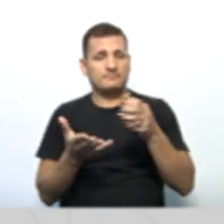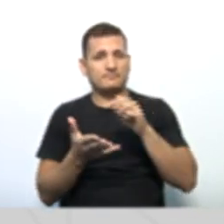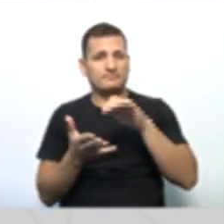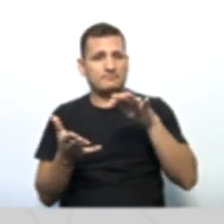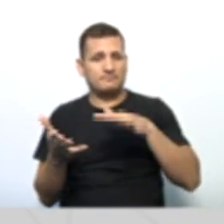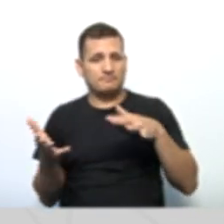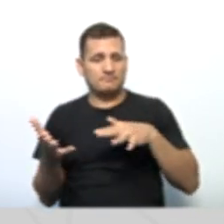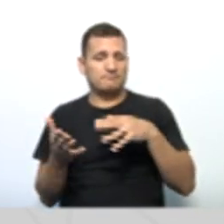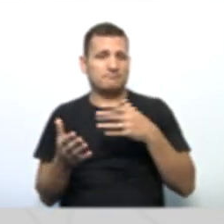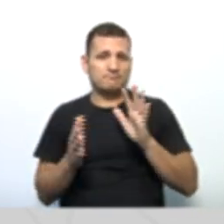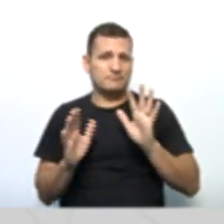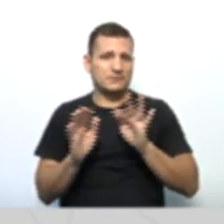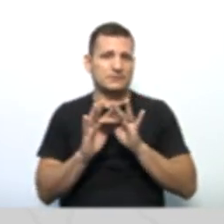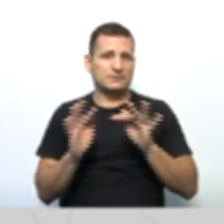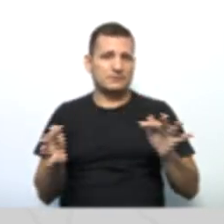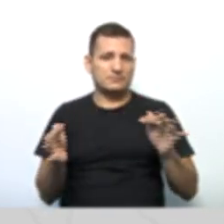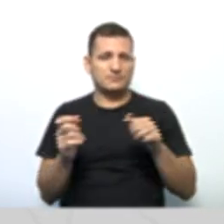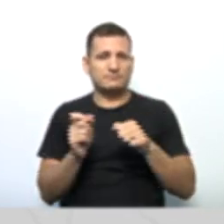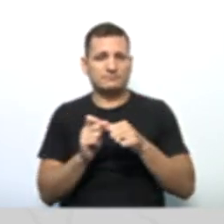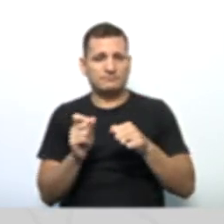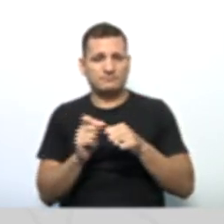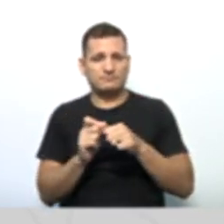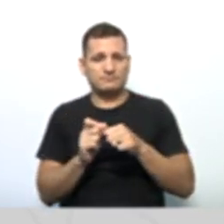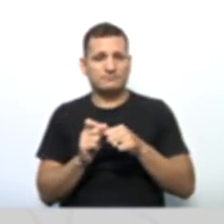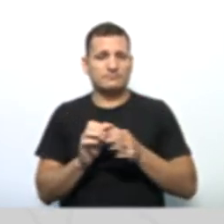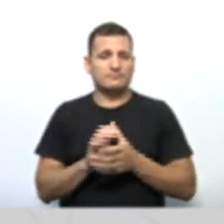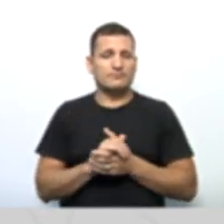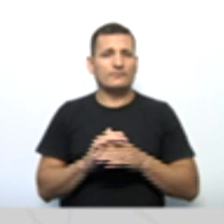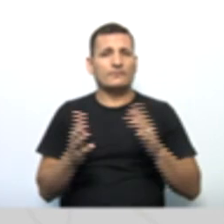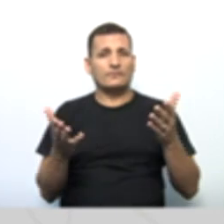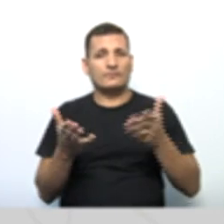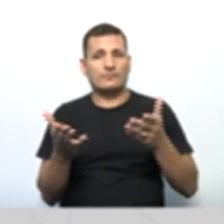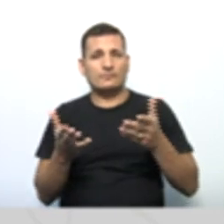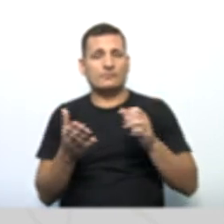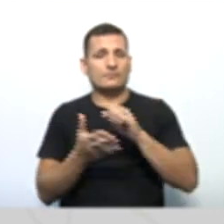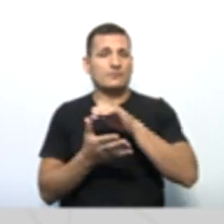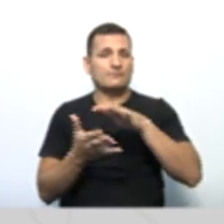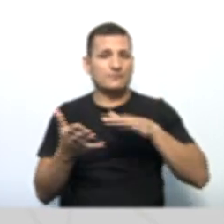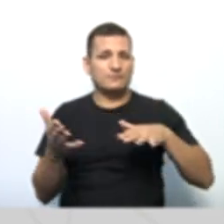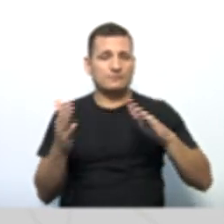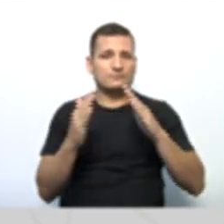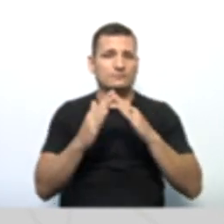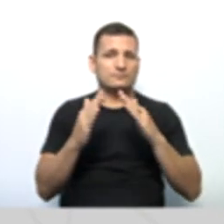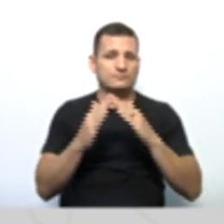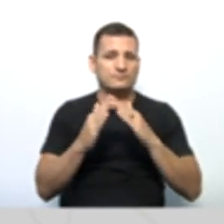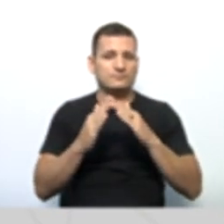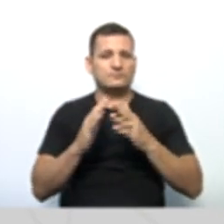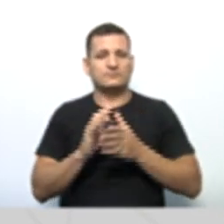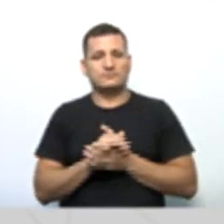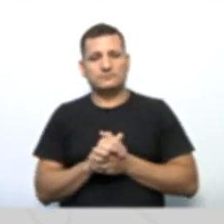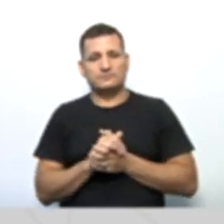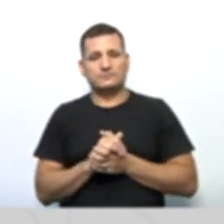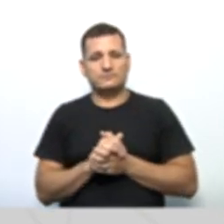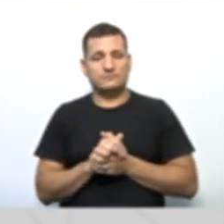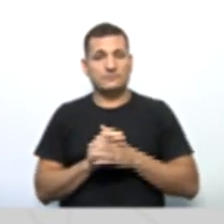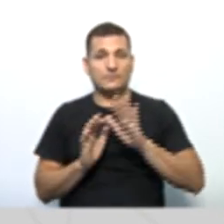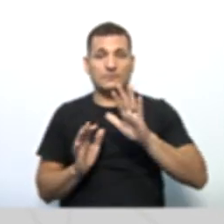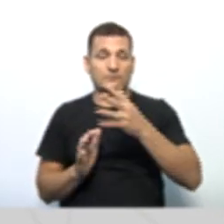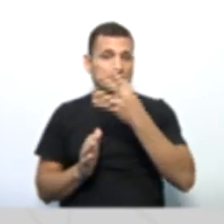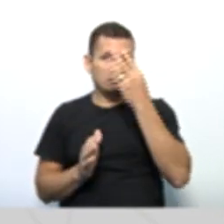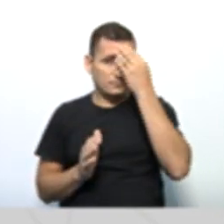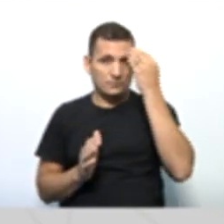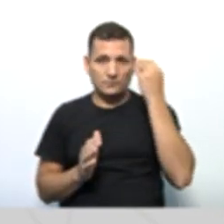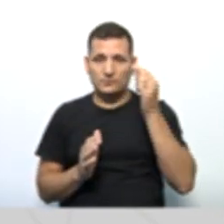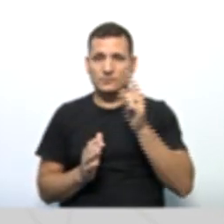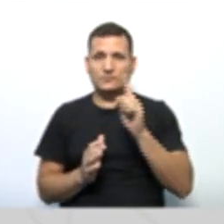bem gostosa de fazer, bem simples. E agora vamos falar das nossas atividades de percurso. Não esquecendo que